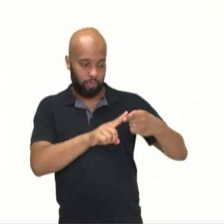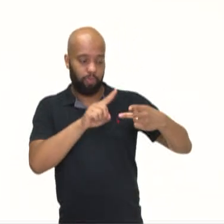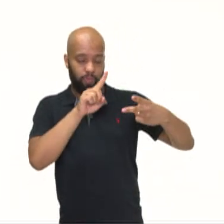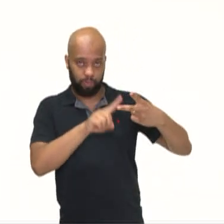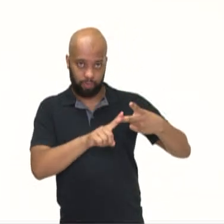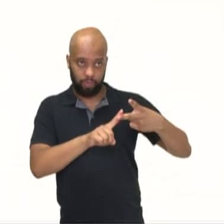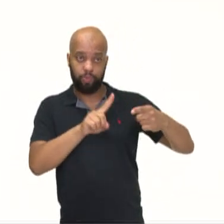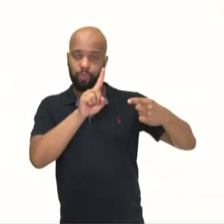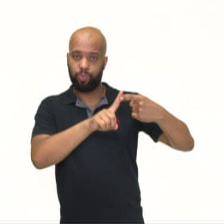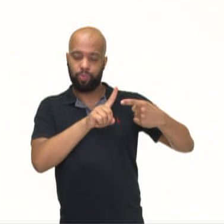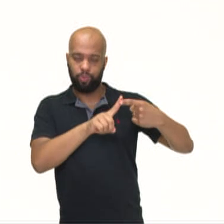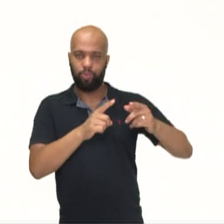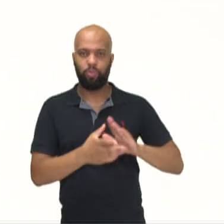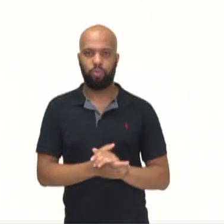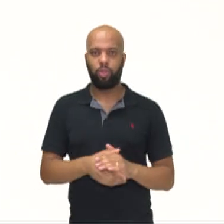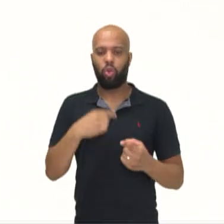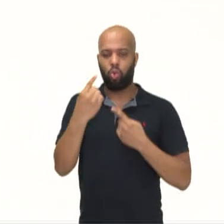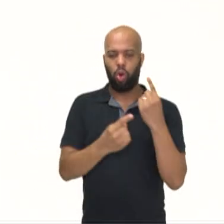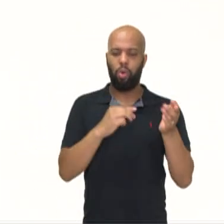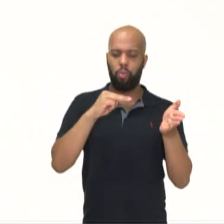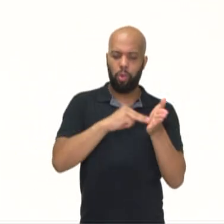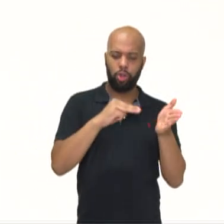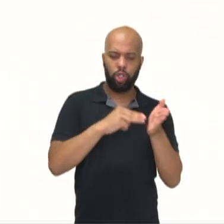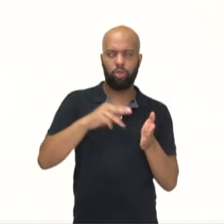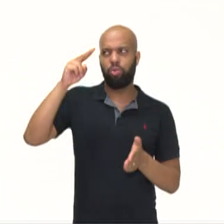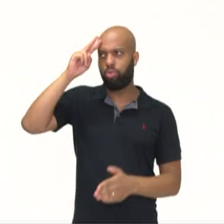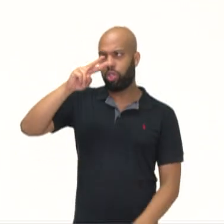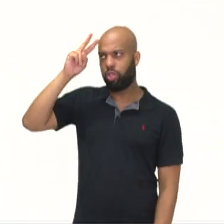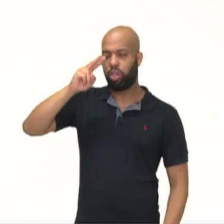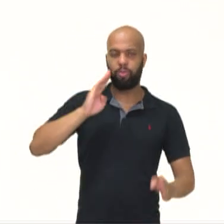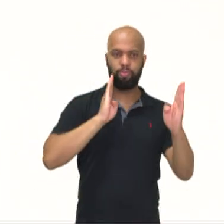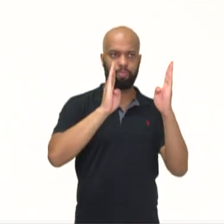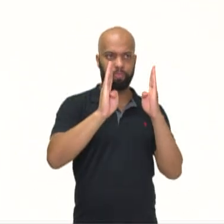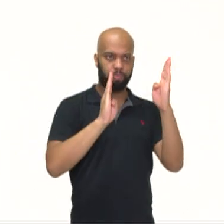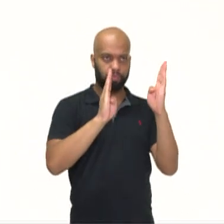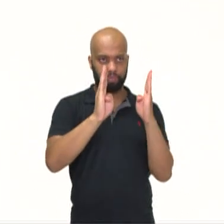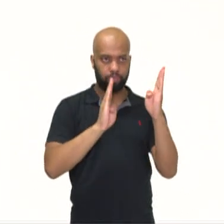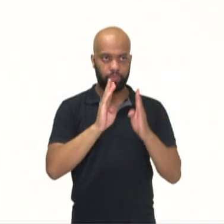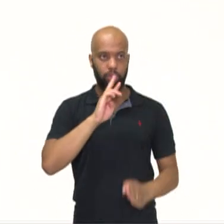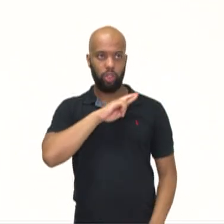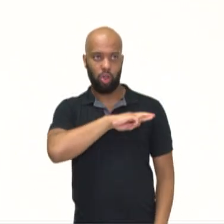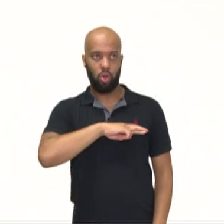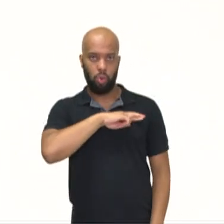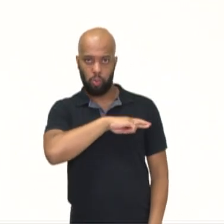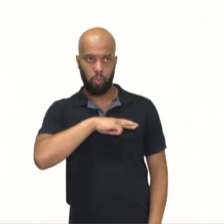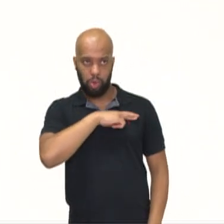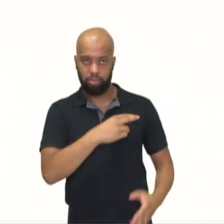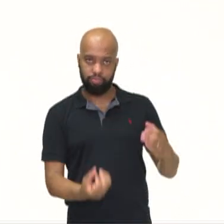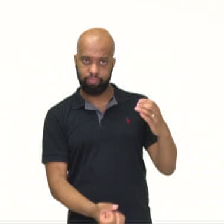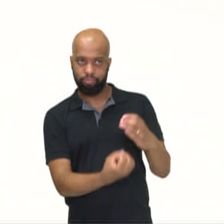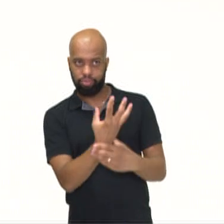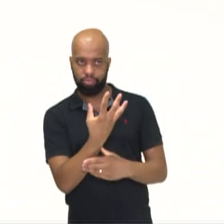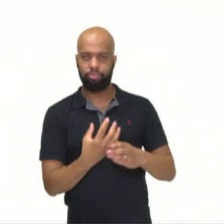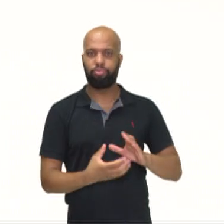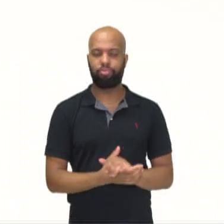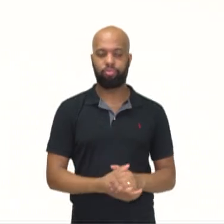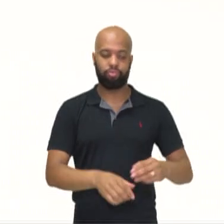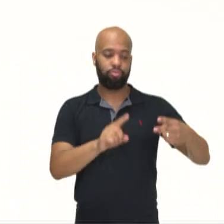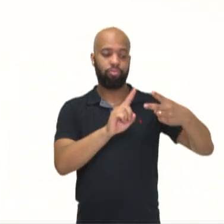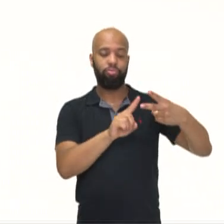caderno. Primeira questão: quais os motivos históricos para que o período romântico surgisse?